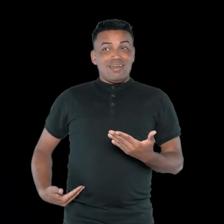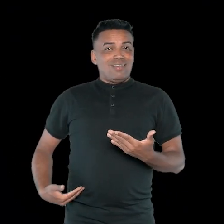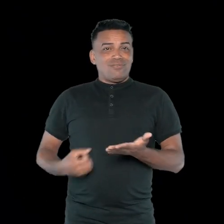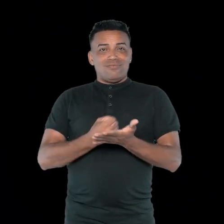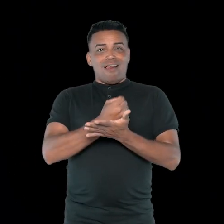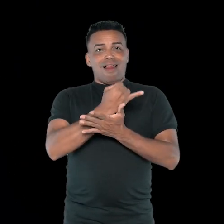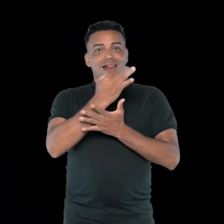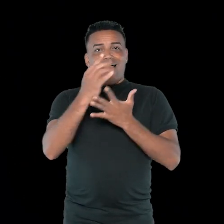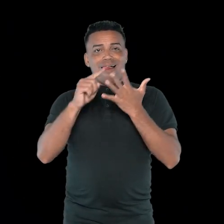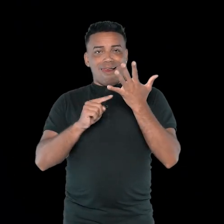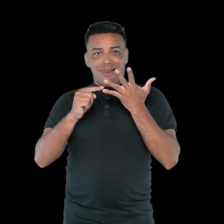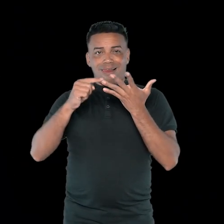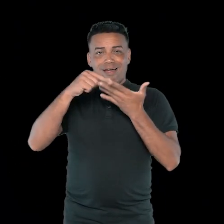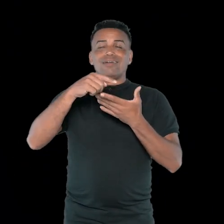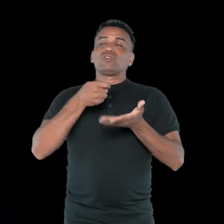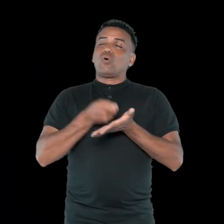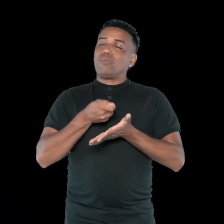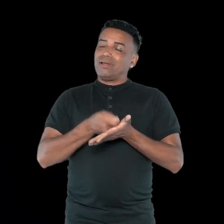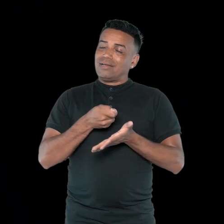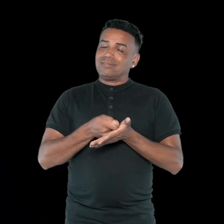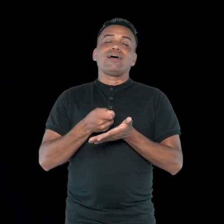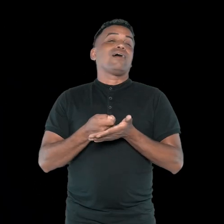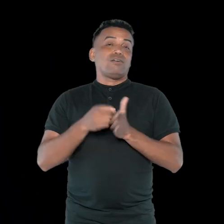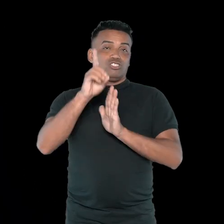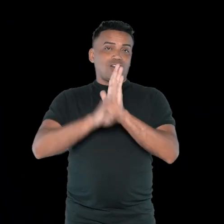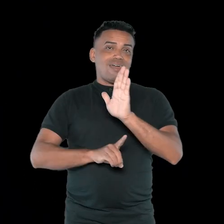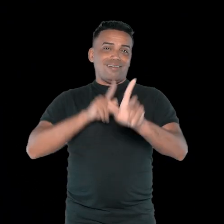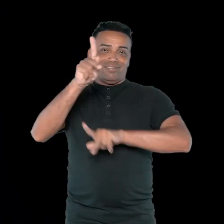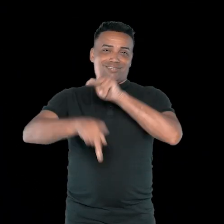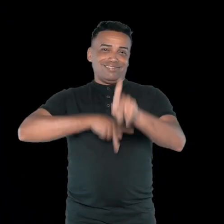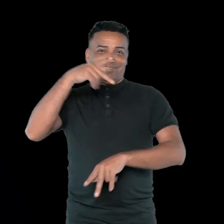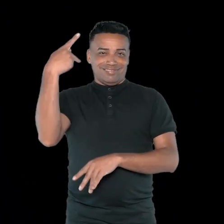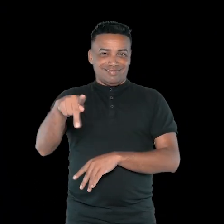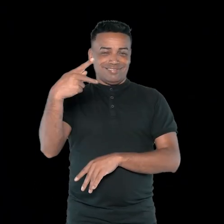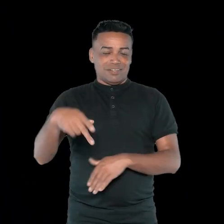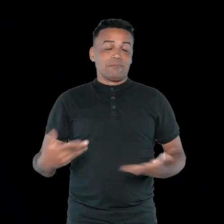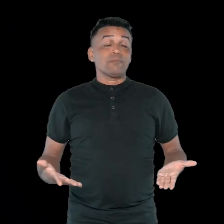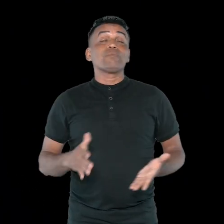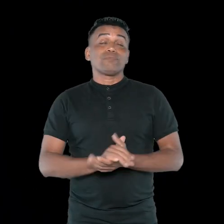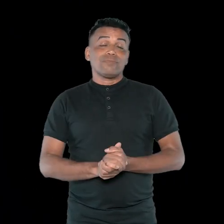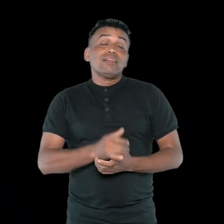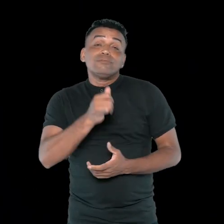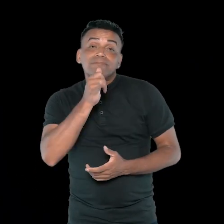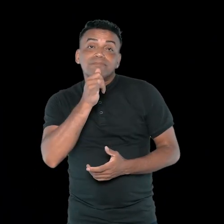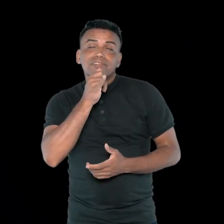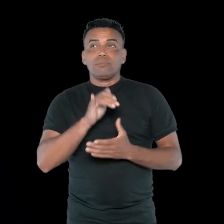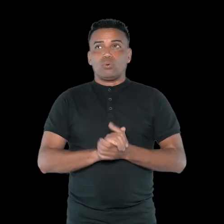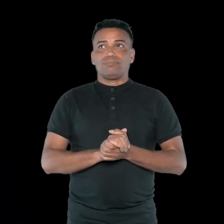obrigações que, supostamente, ele teria com a própria população, né? Então, assim, por exemplo, na